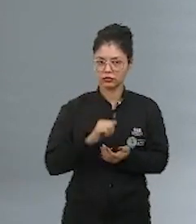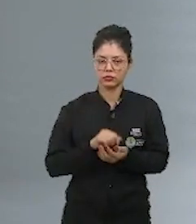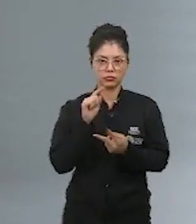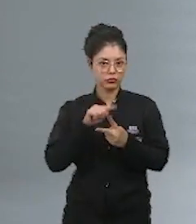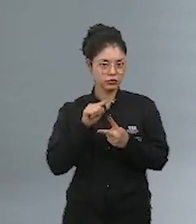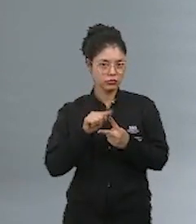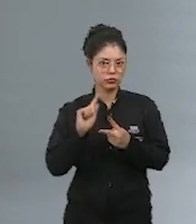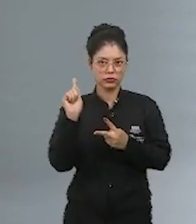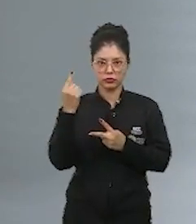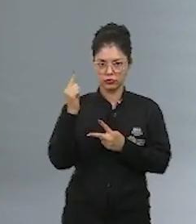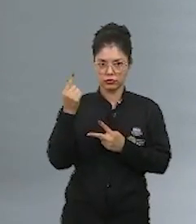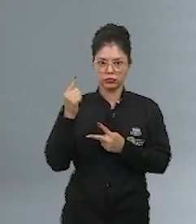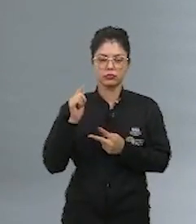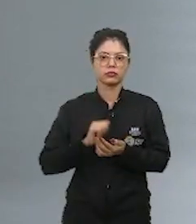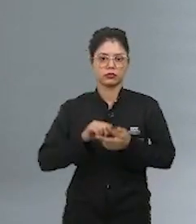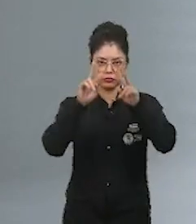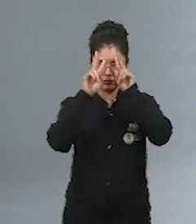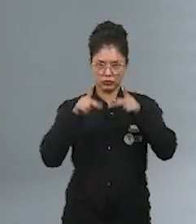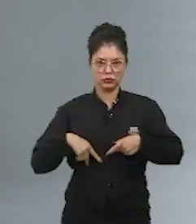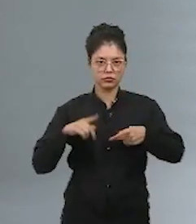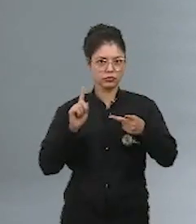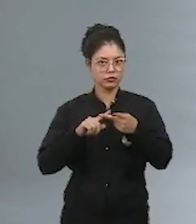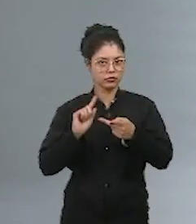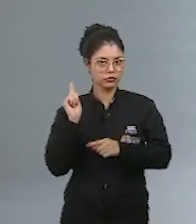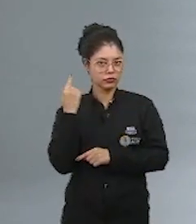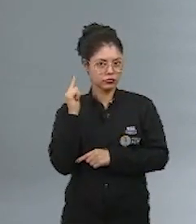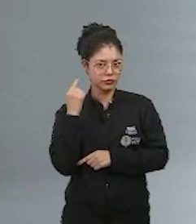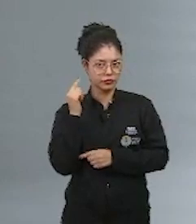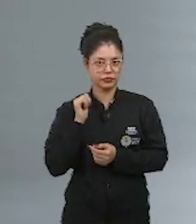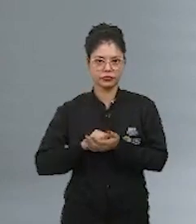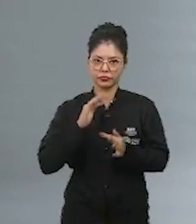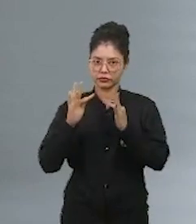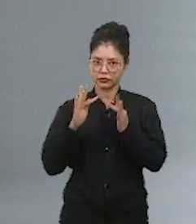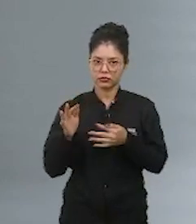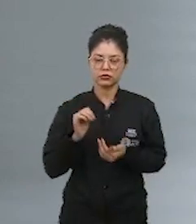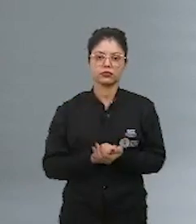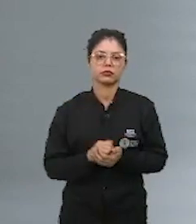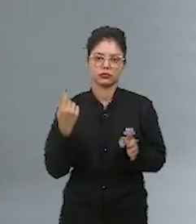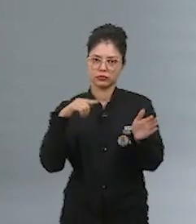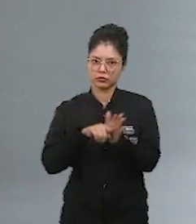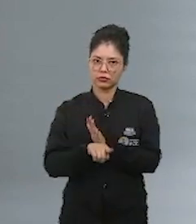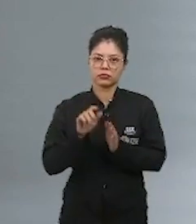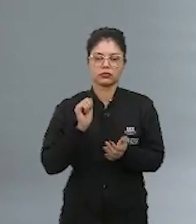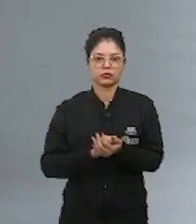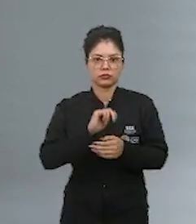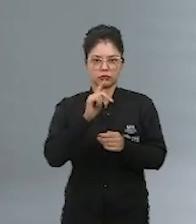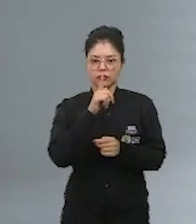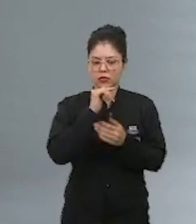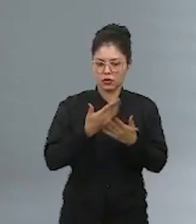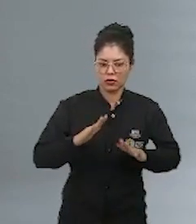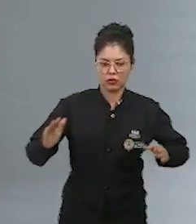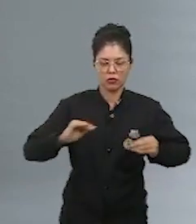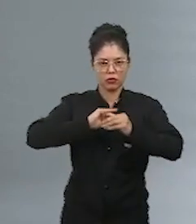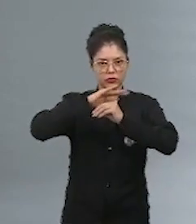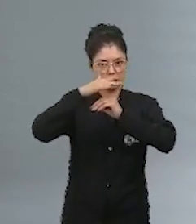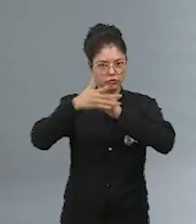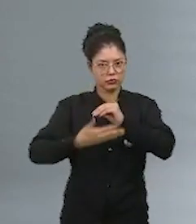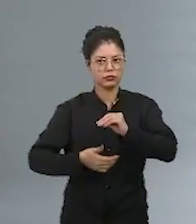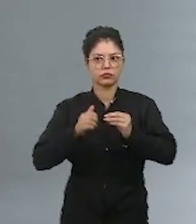Geografia Física e Geografia Humana. Essas questões de rocha, da litosfera, da hidrografia,